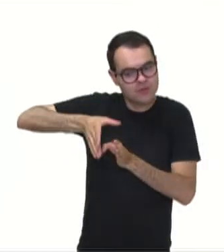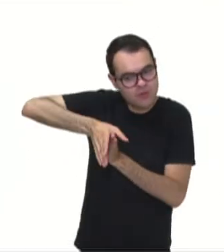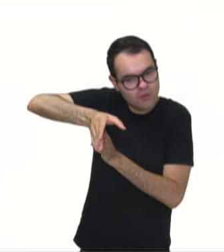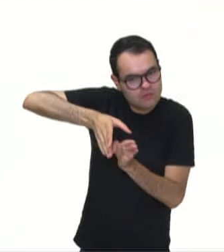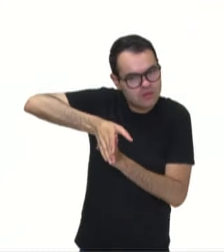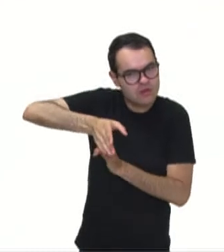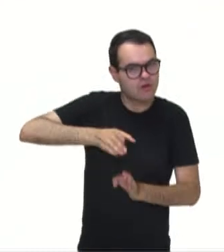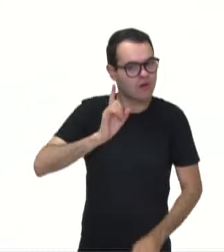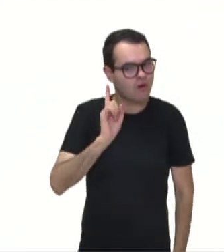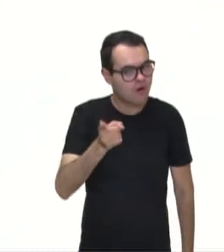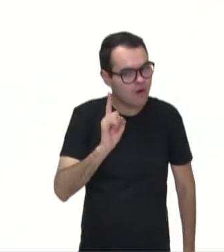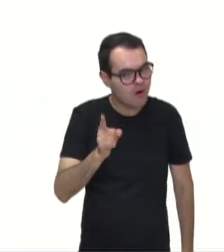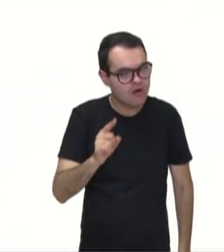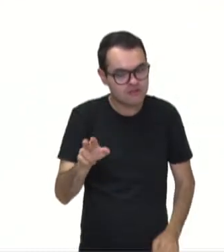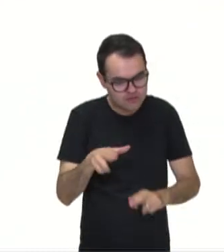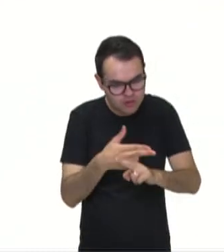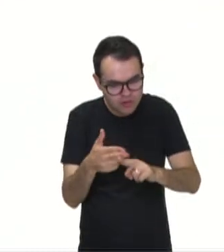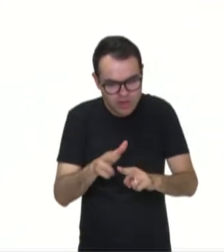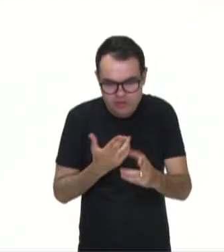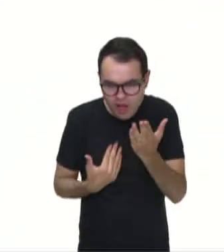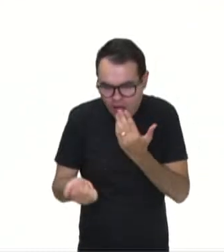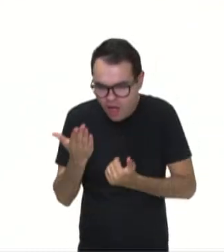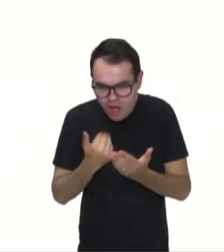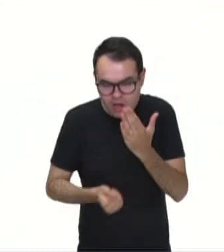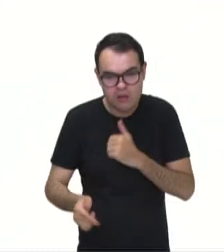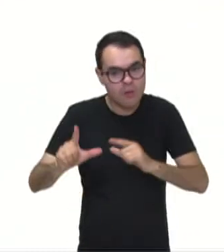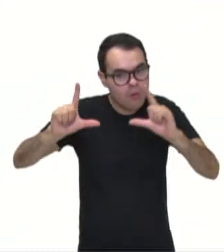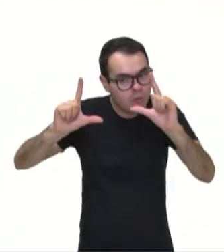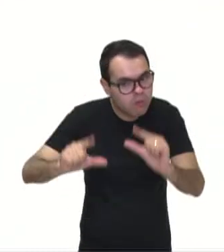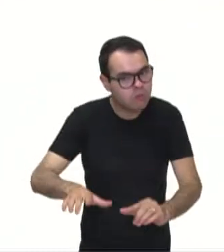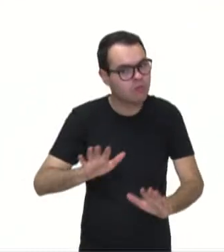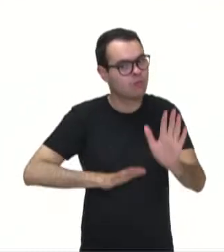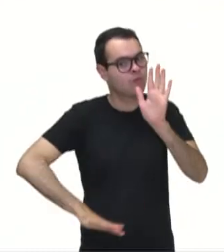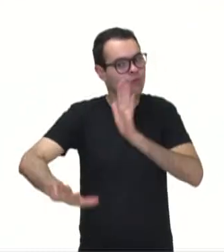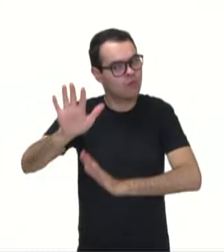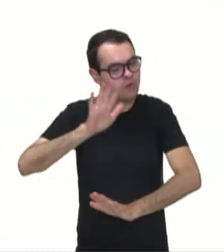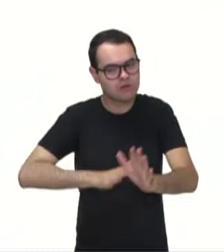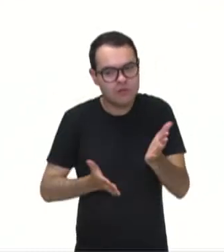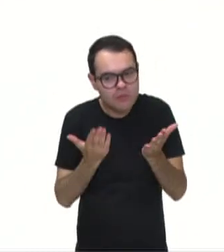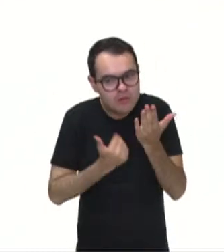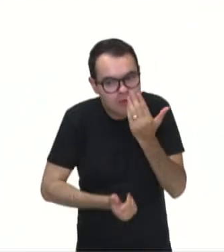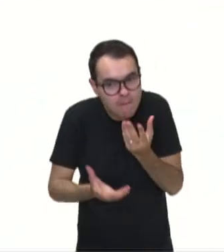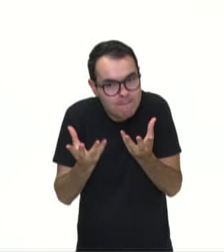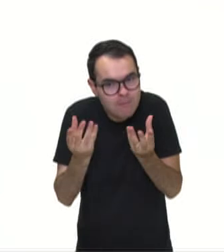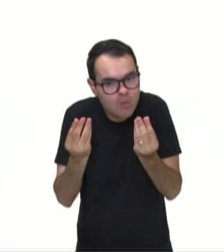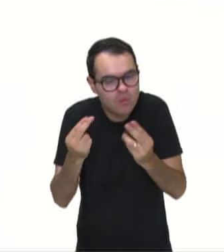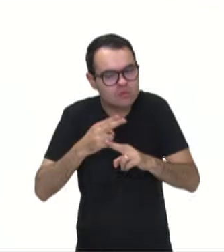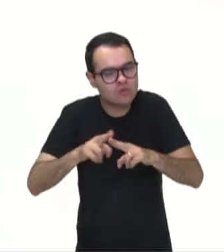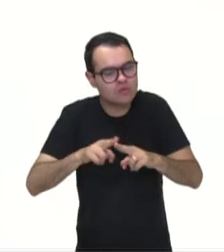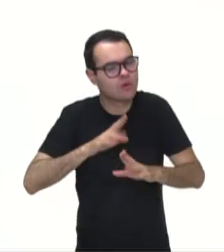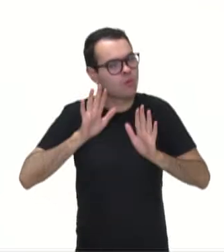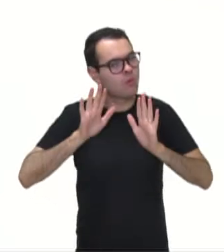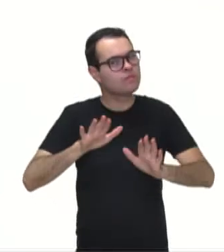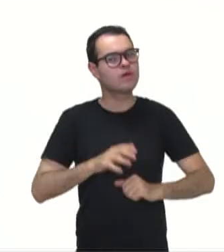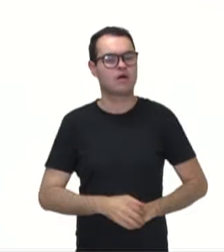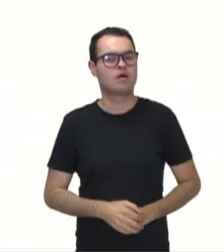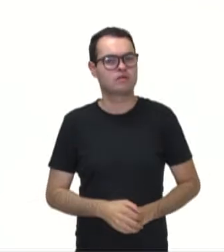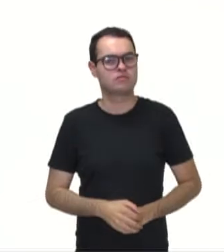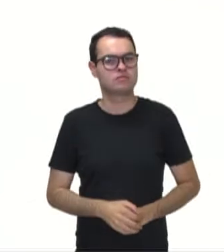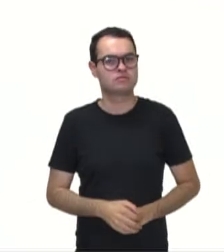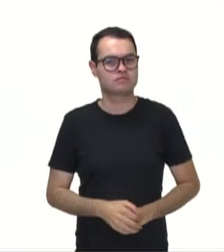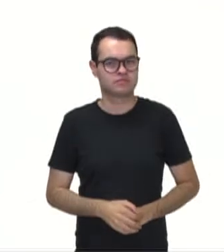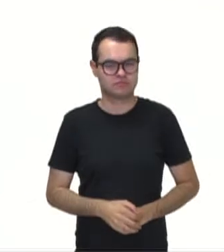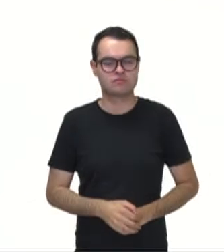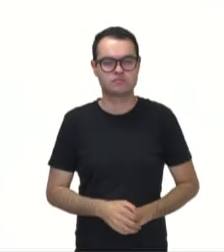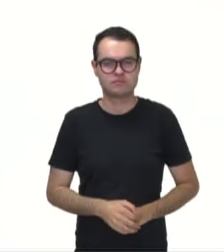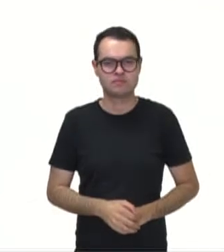muito chocolate, deveria comer menos. Está comendo muito chocolate, devia comer menos.